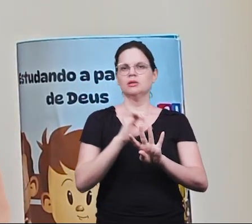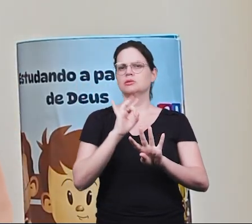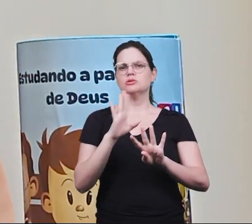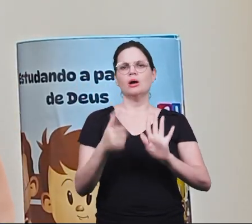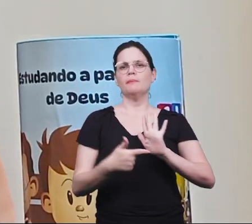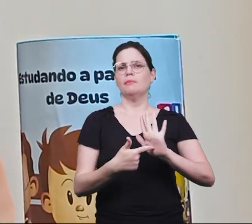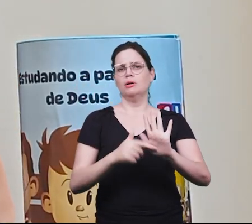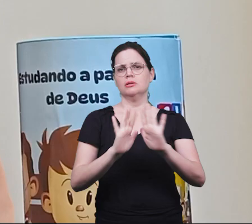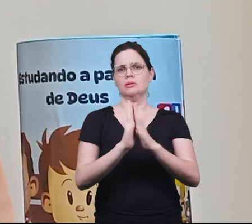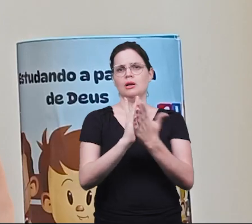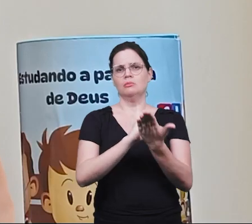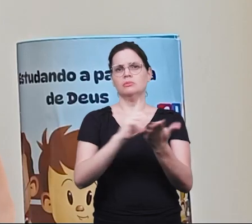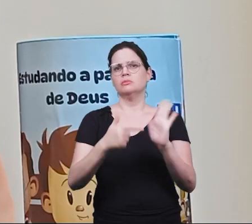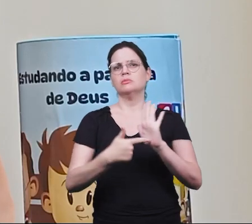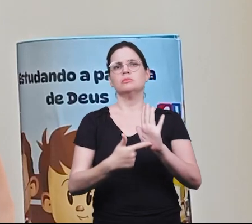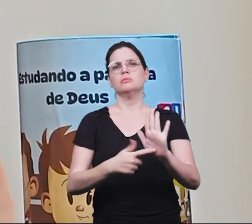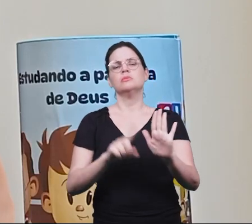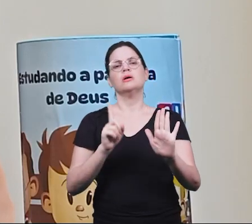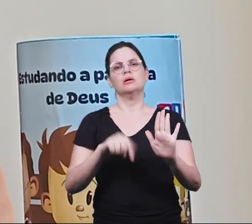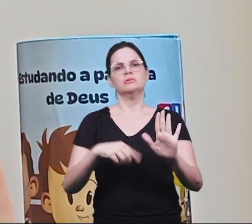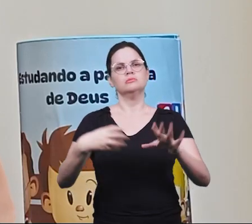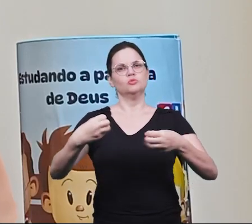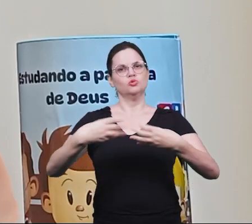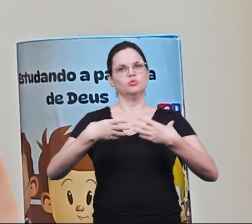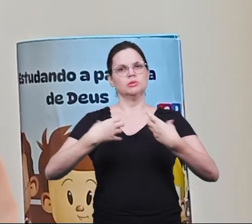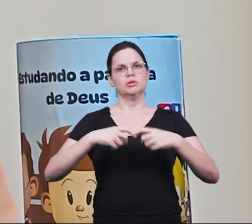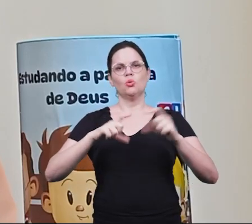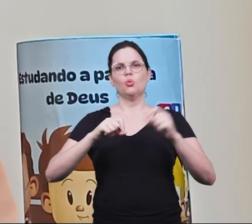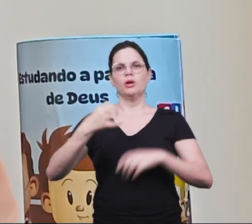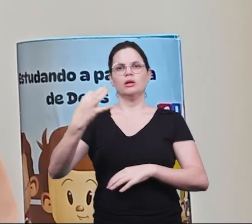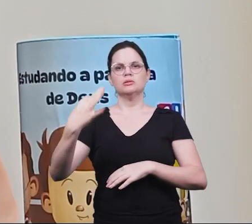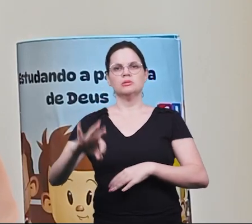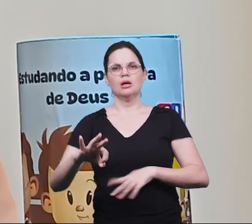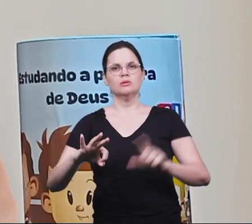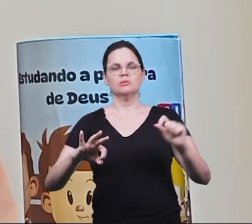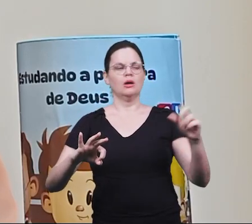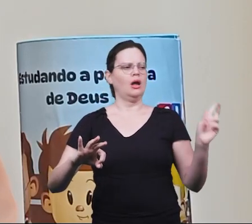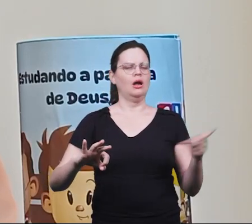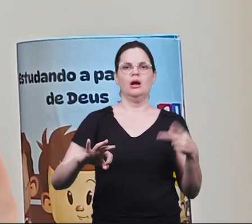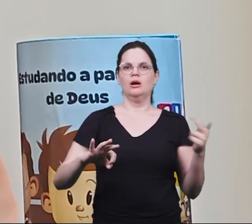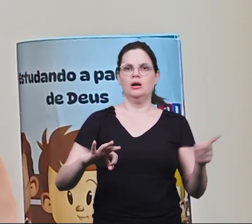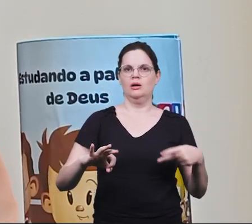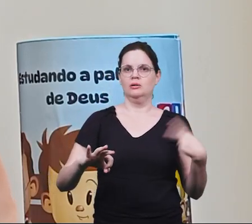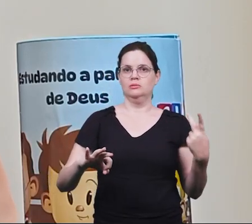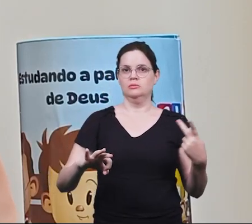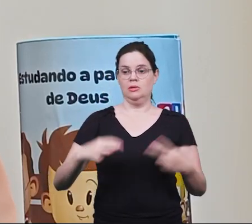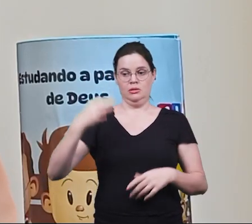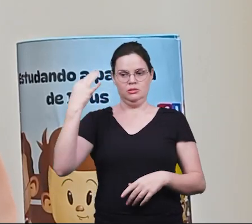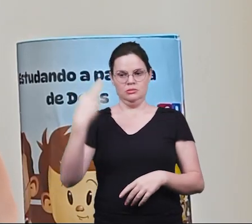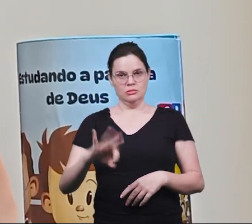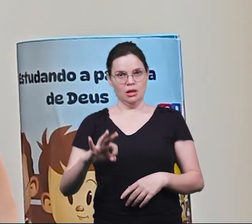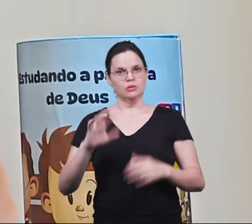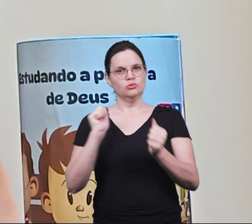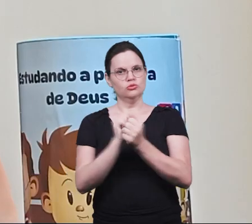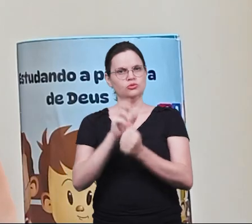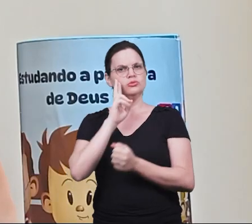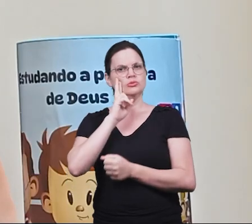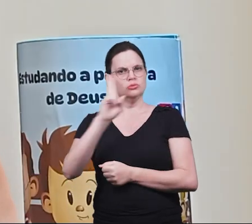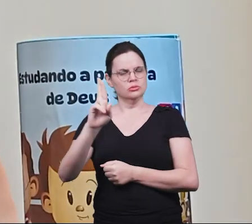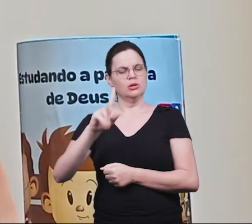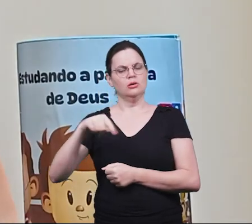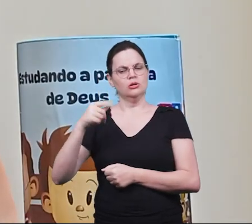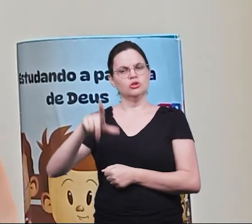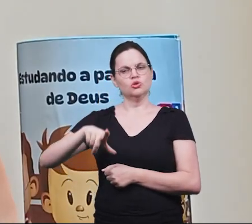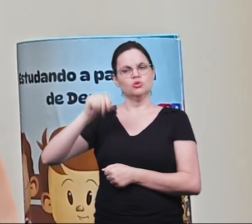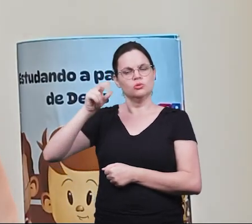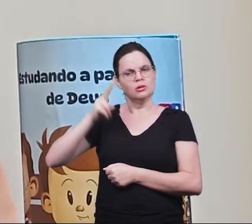diríamos apenas que a palavra ela nos ensina o que é certo e o que é errado. E como servos do Senhor,